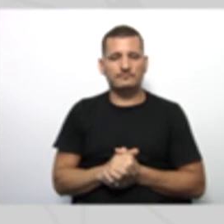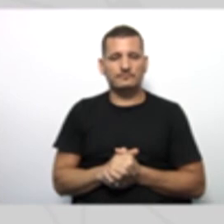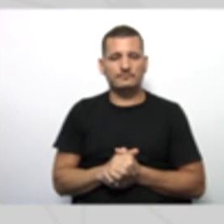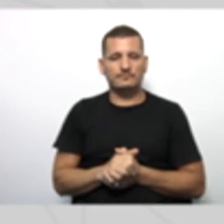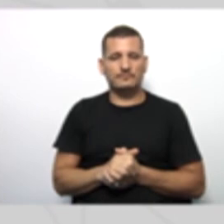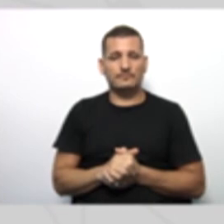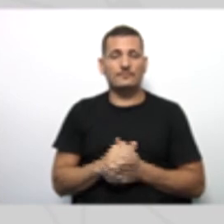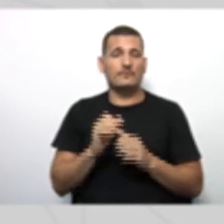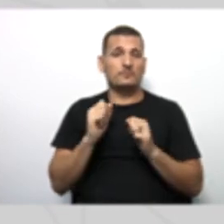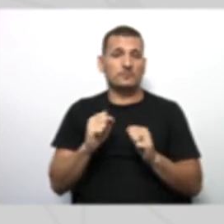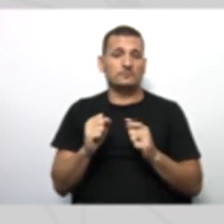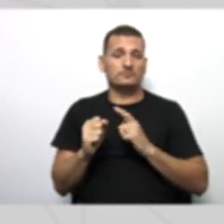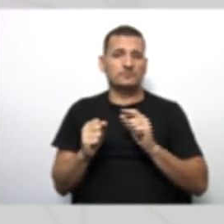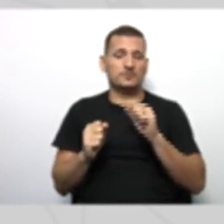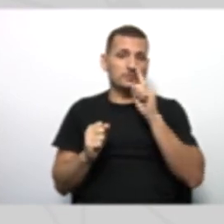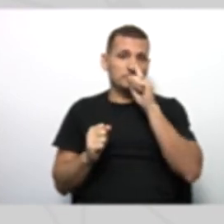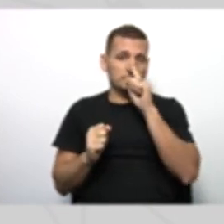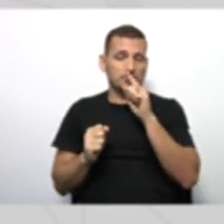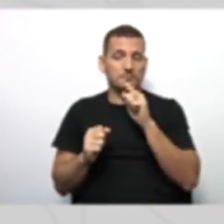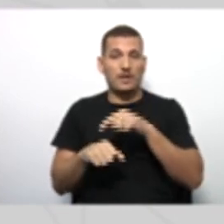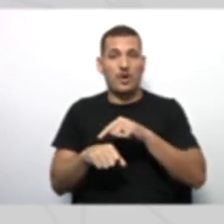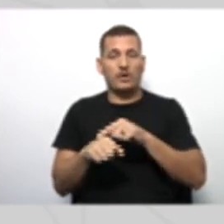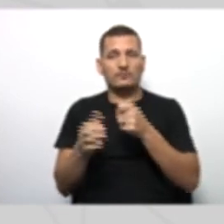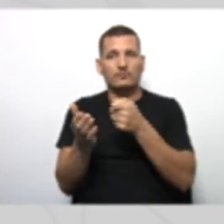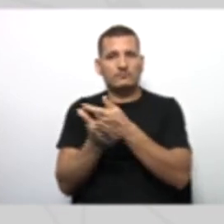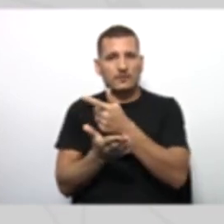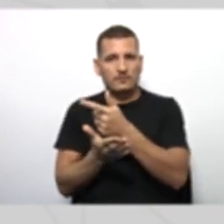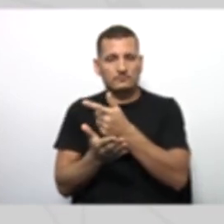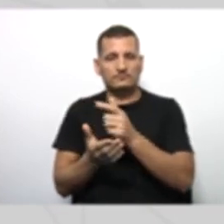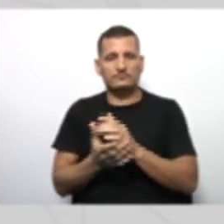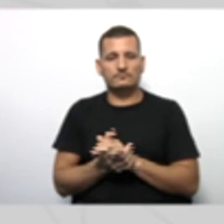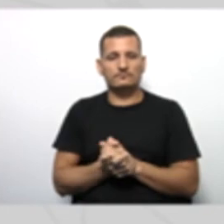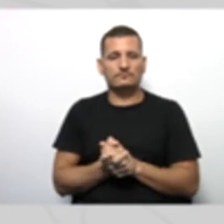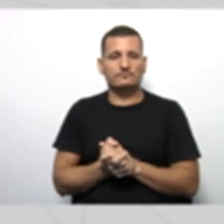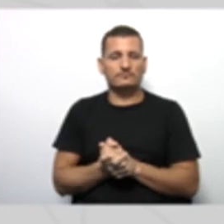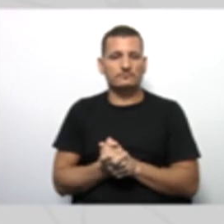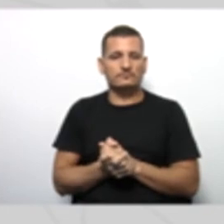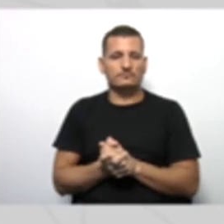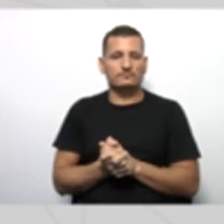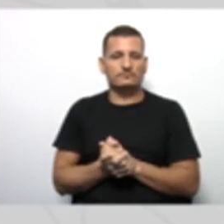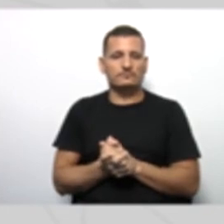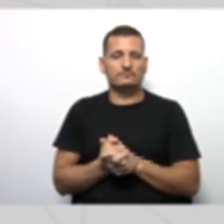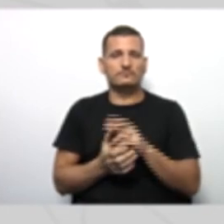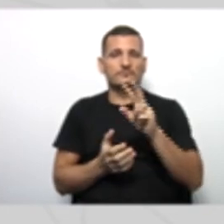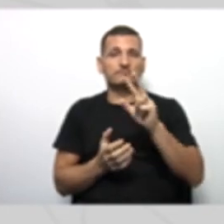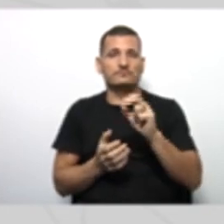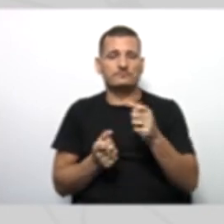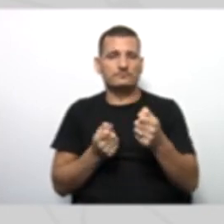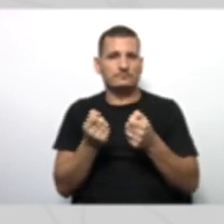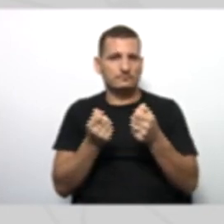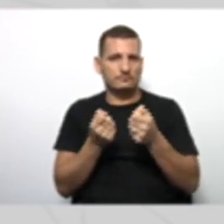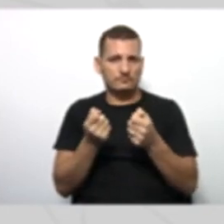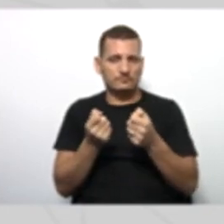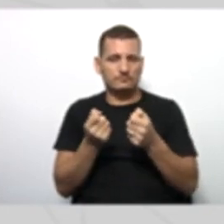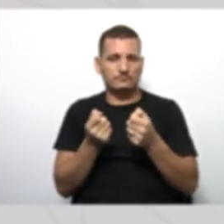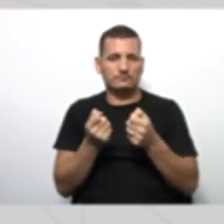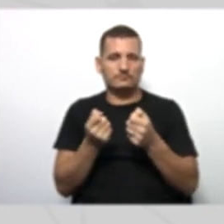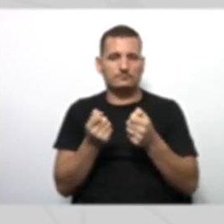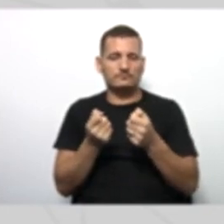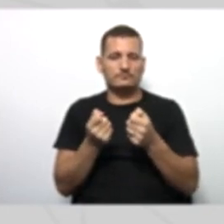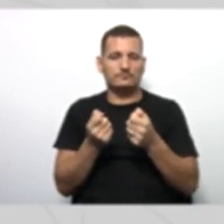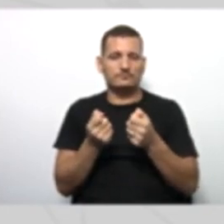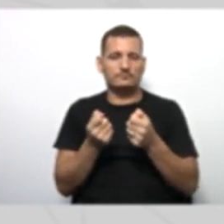riscos, mas a gente pode identificar aqui ao menos um, para que isso não fica um pouco vago, tá? A